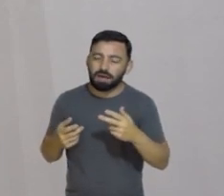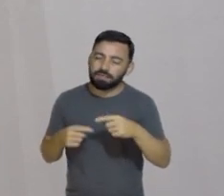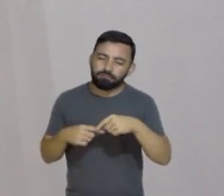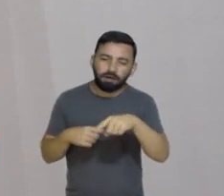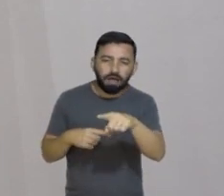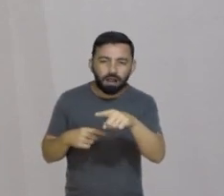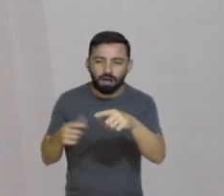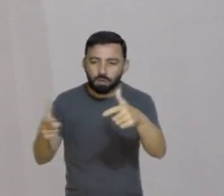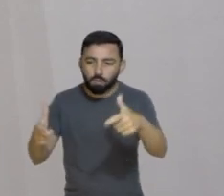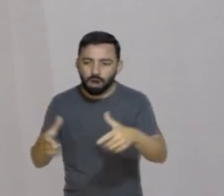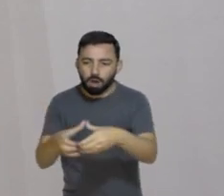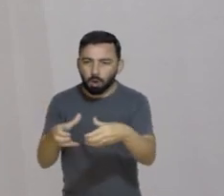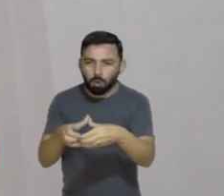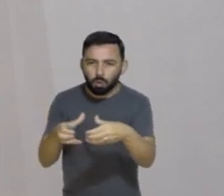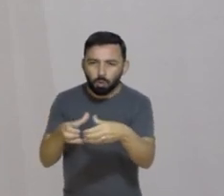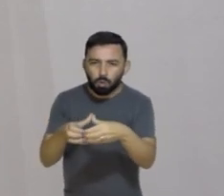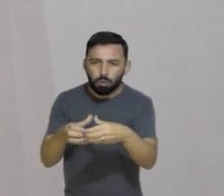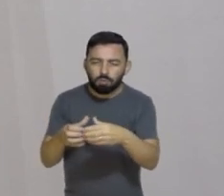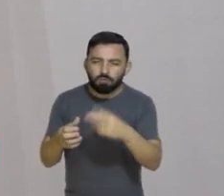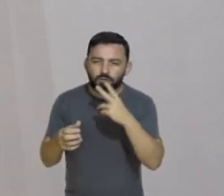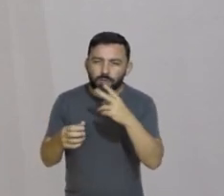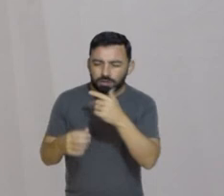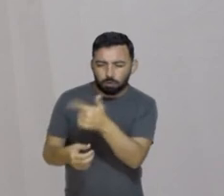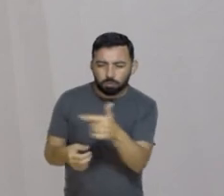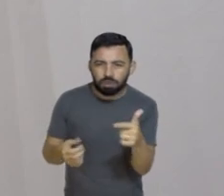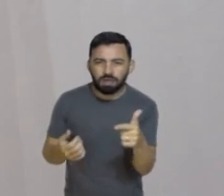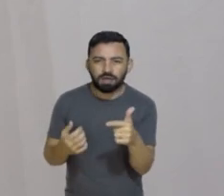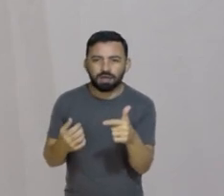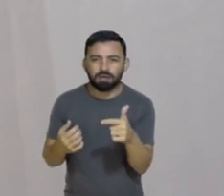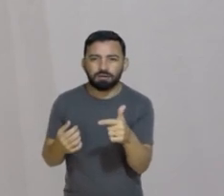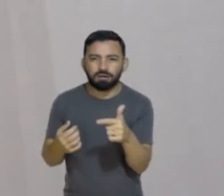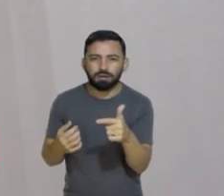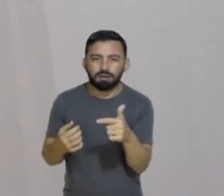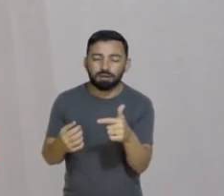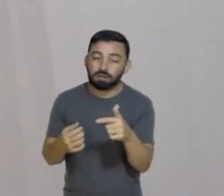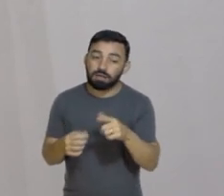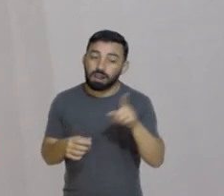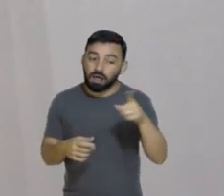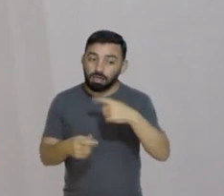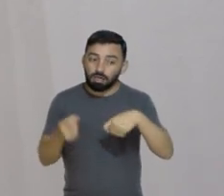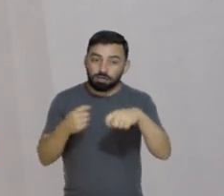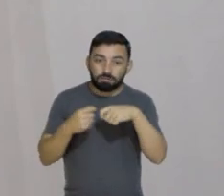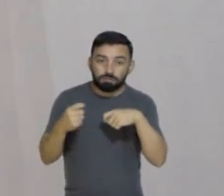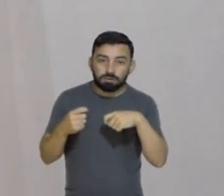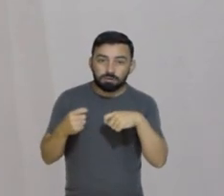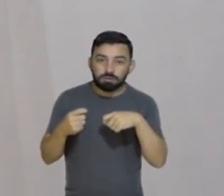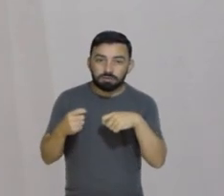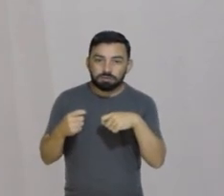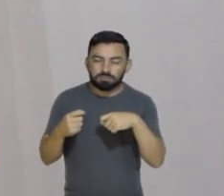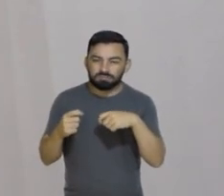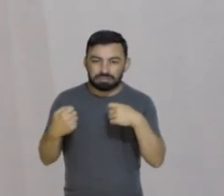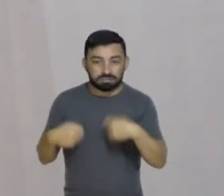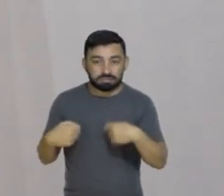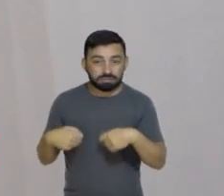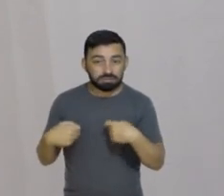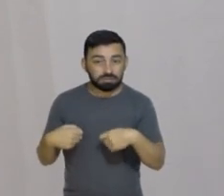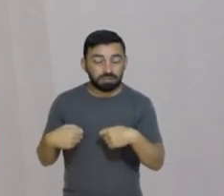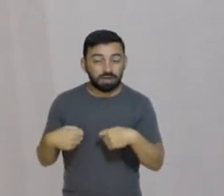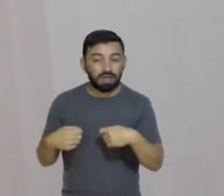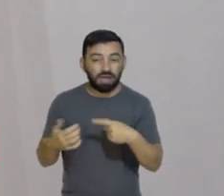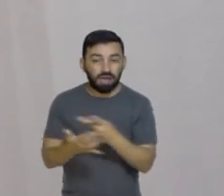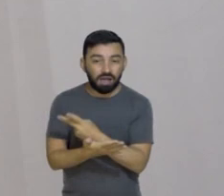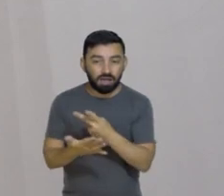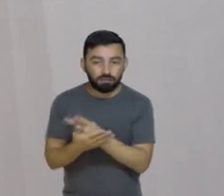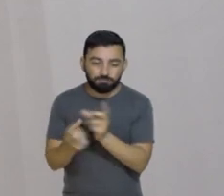fumo. O que, que faz? Não tem maconha, o traficante que tem que ser crime hediondo, vai lá, vende